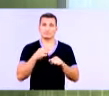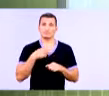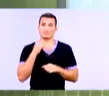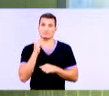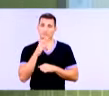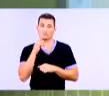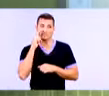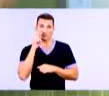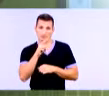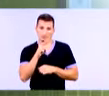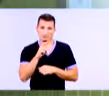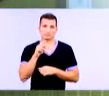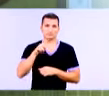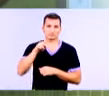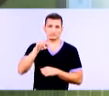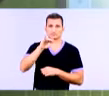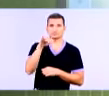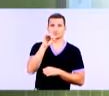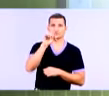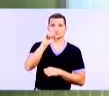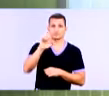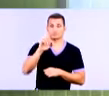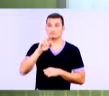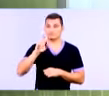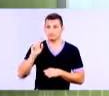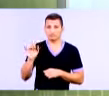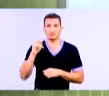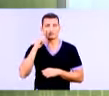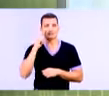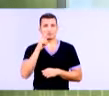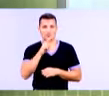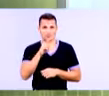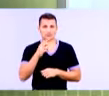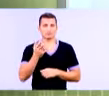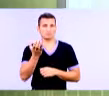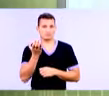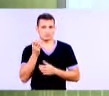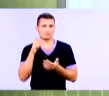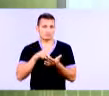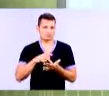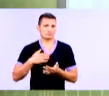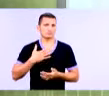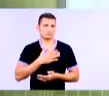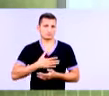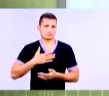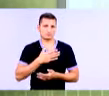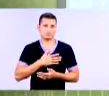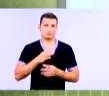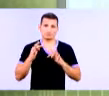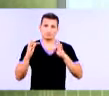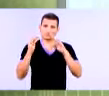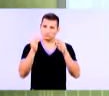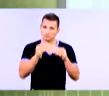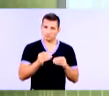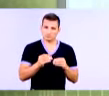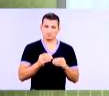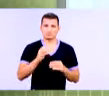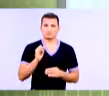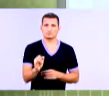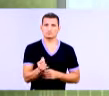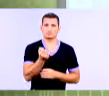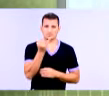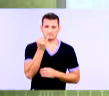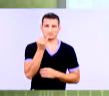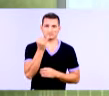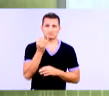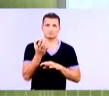vão estar olhando, o professor José Márcio vai estar olhando. Eu quero realmente, eu gostaria, eu anseio que todos aproveitem o máximo essa